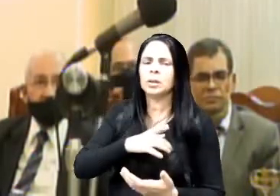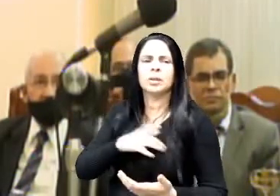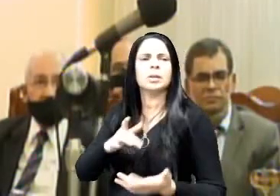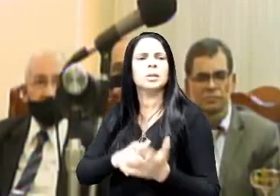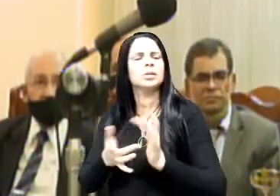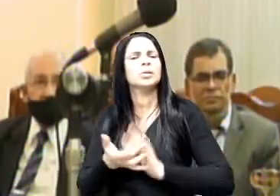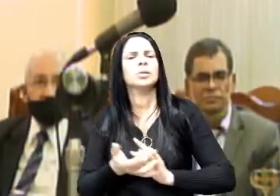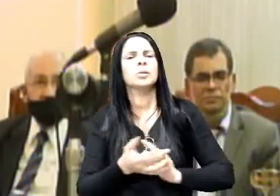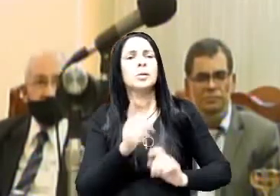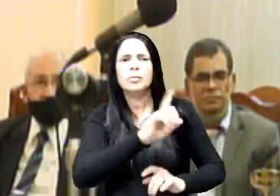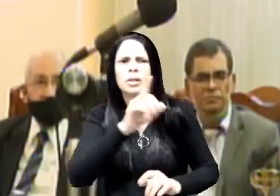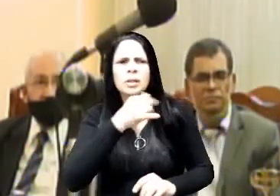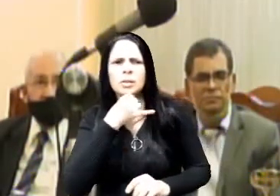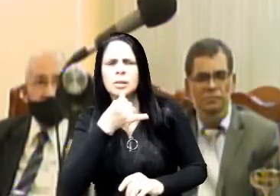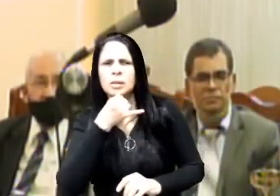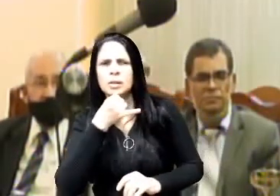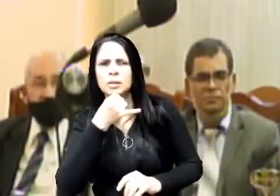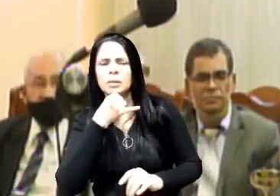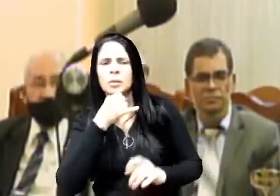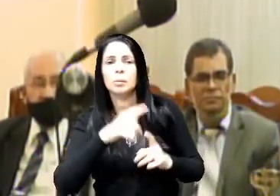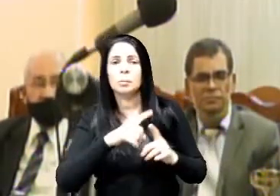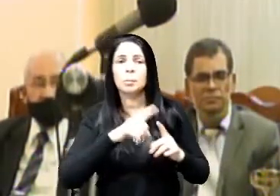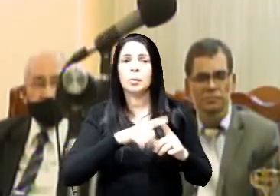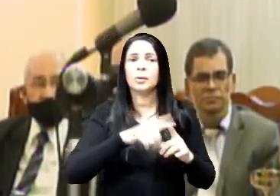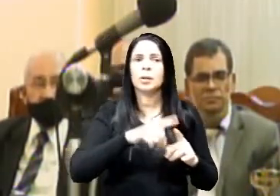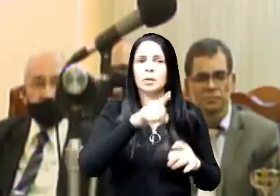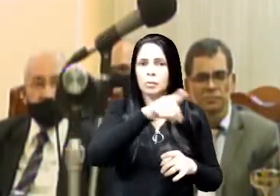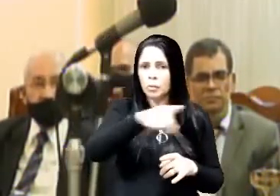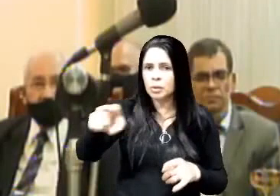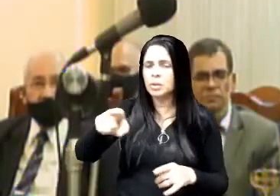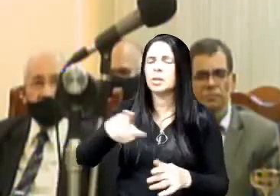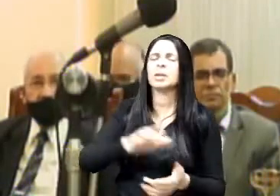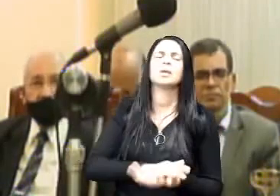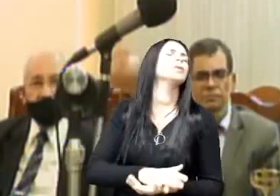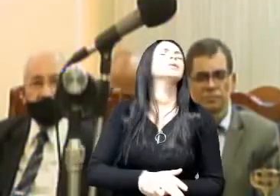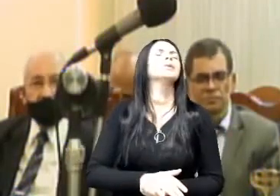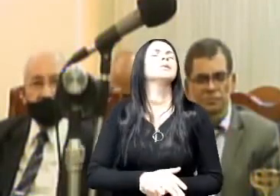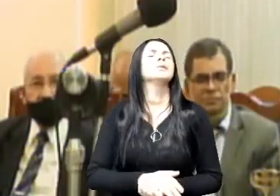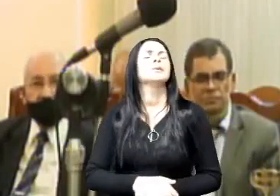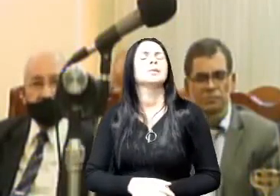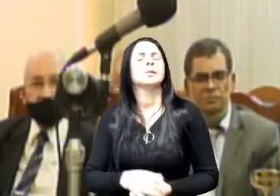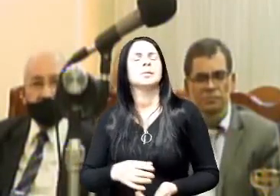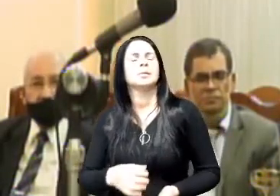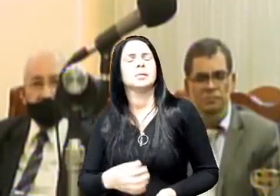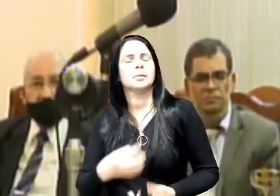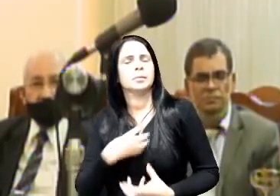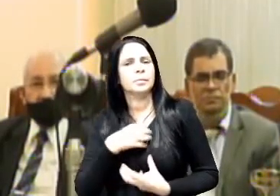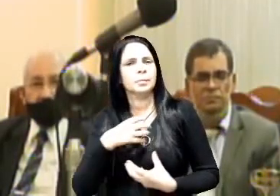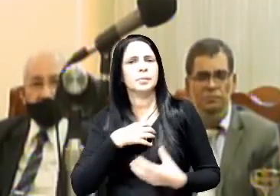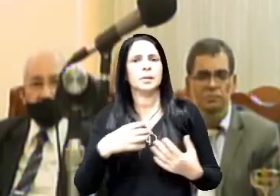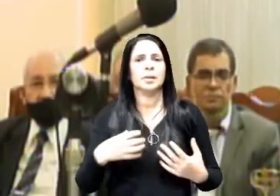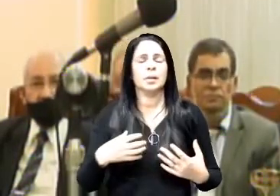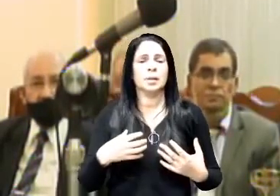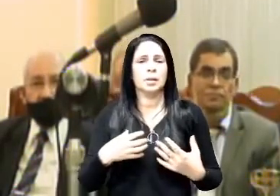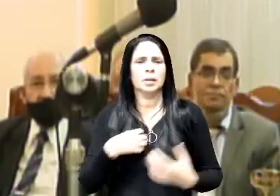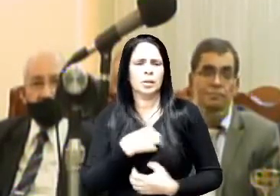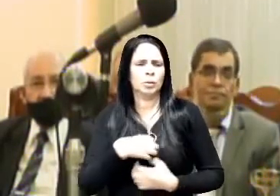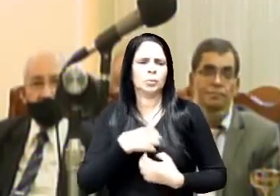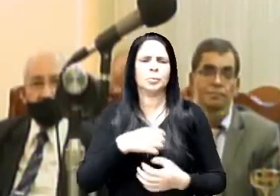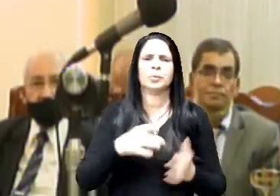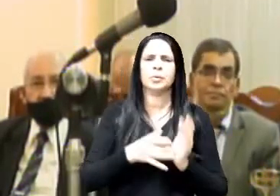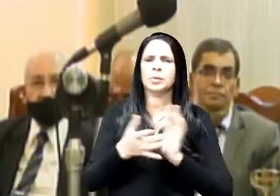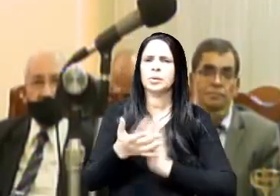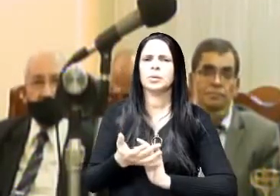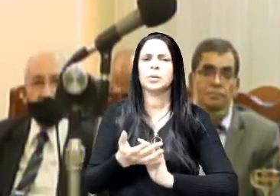alegre, porque você está participando das aflições de Cristo. Para